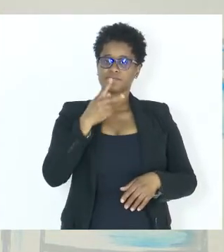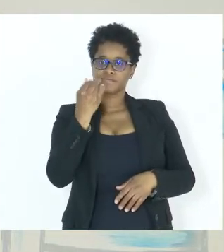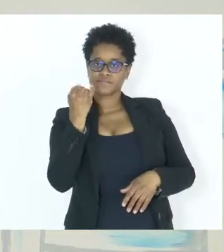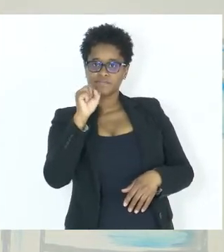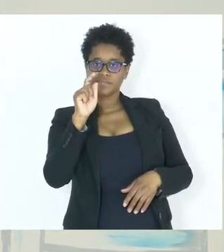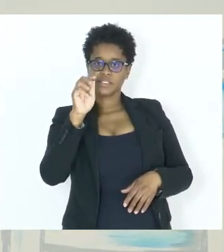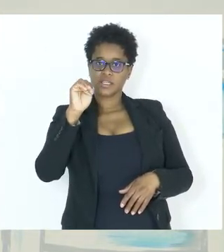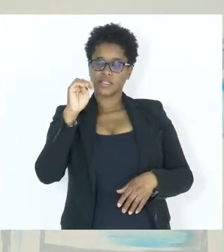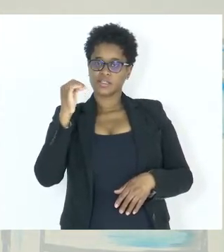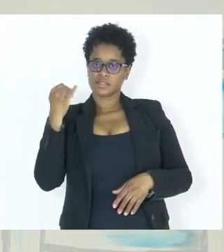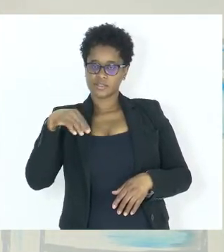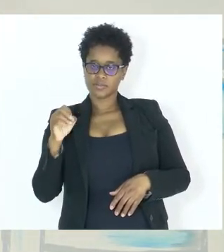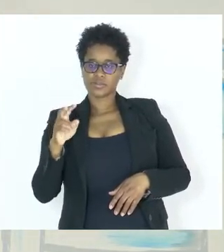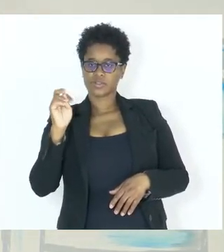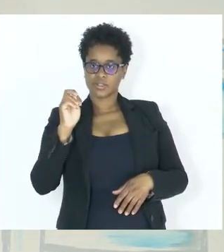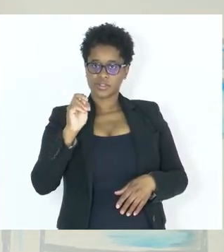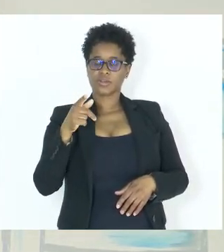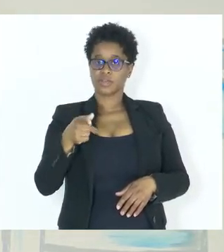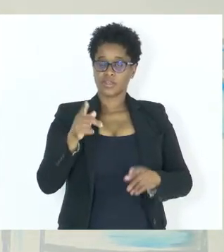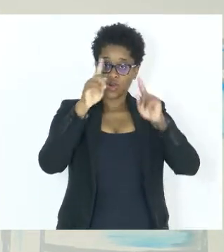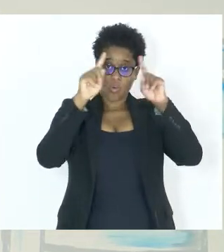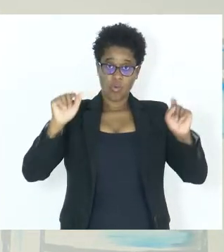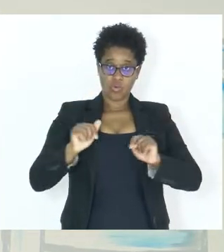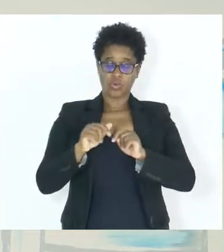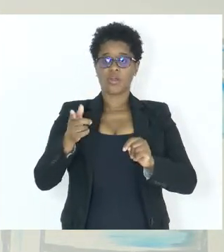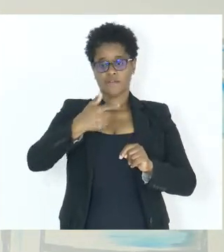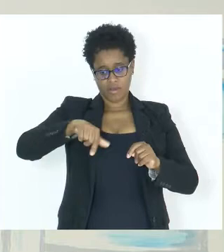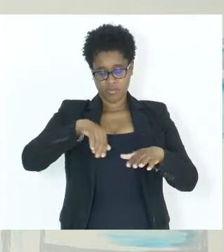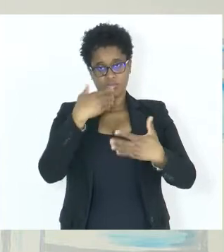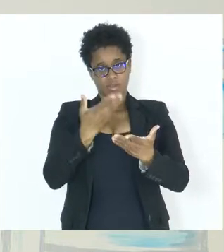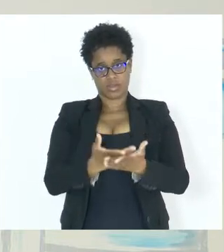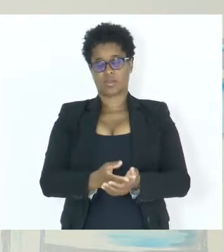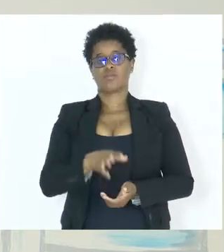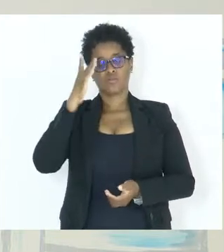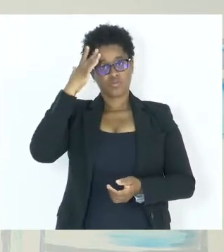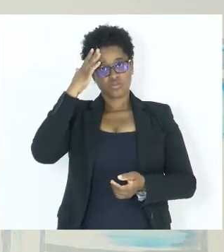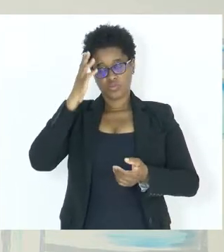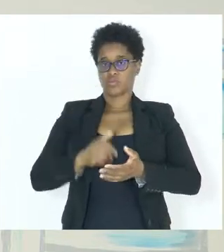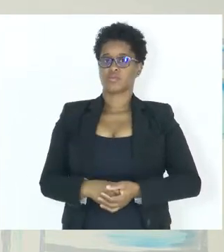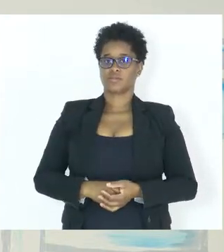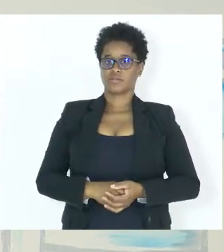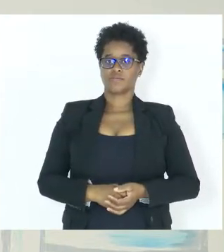23º. Nesta coluna vamos representar com algarismos